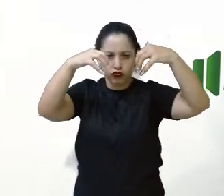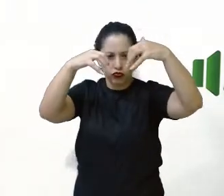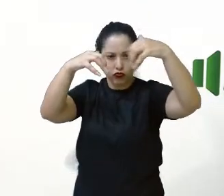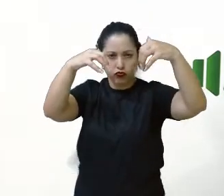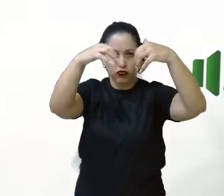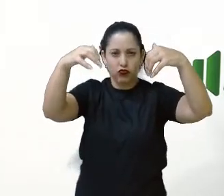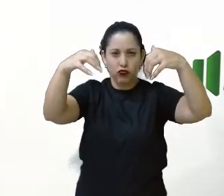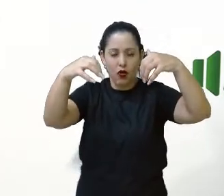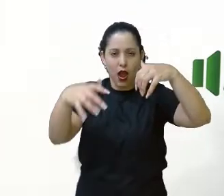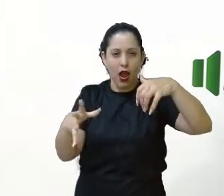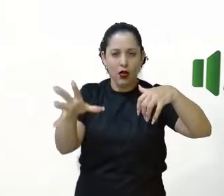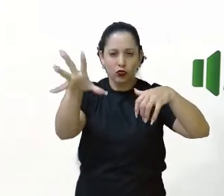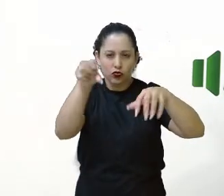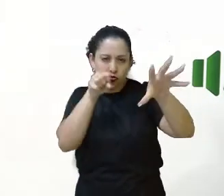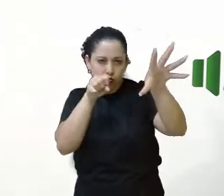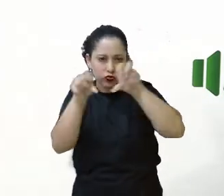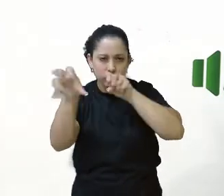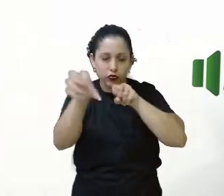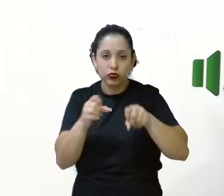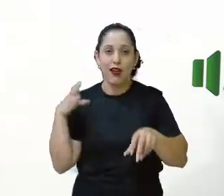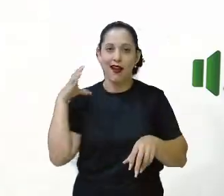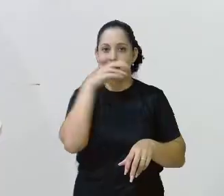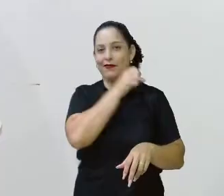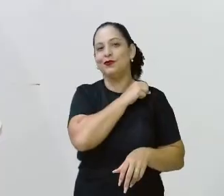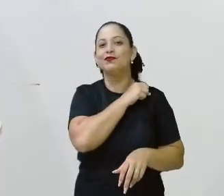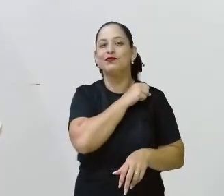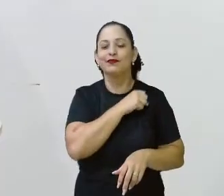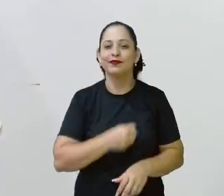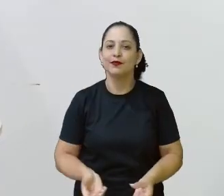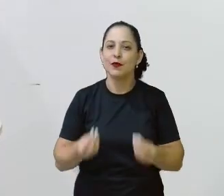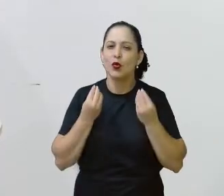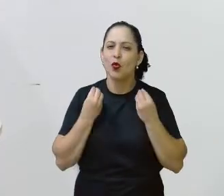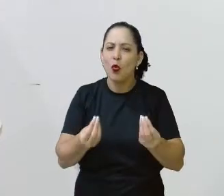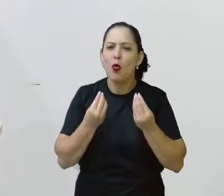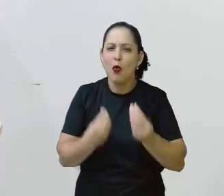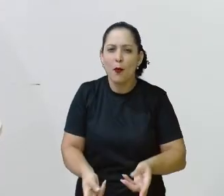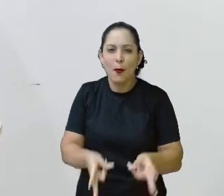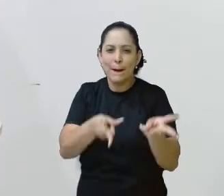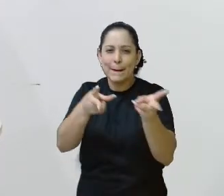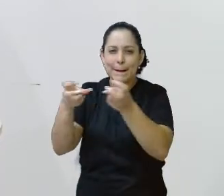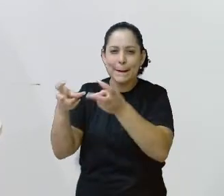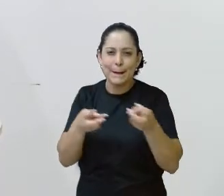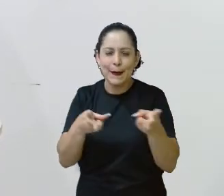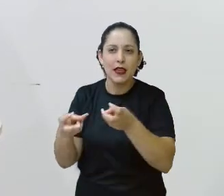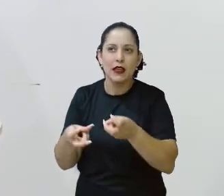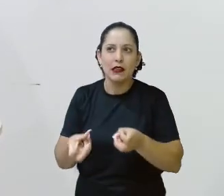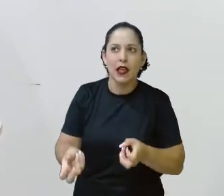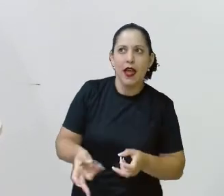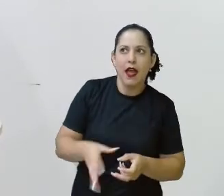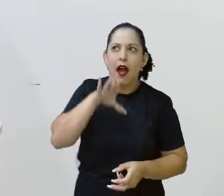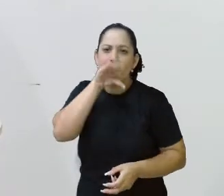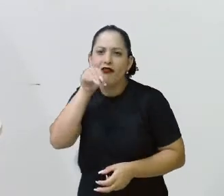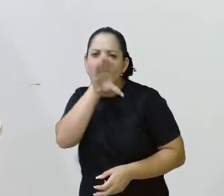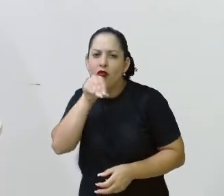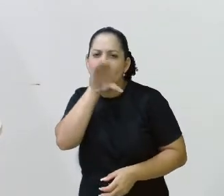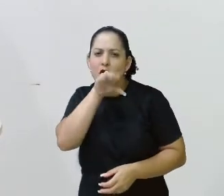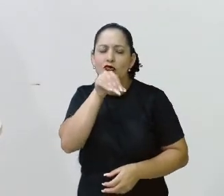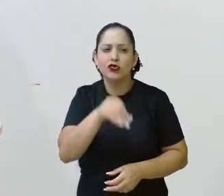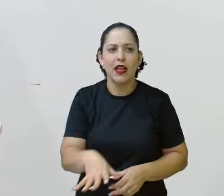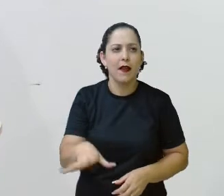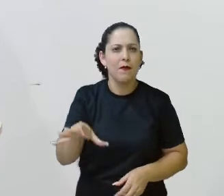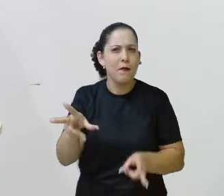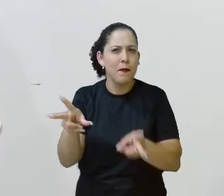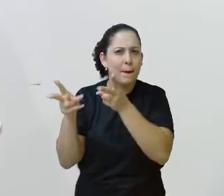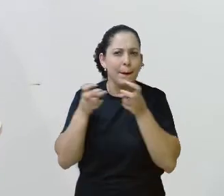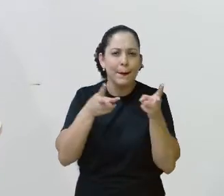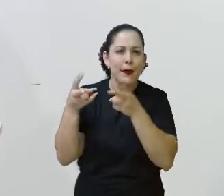fração de segundos, né? Isso. E é interessante, Vilma, reconhecer a voz, reconhecer a música, né? E é instantâneo,